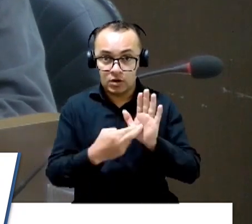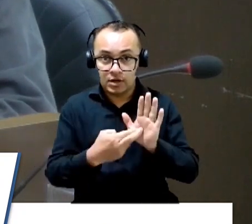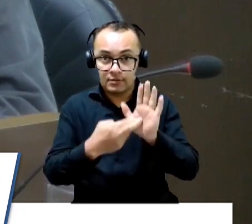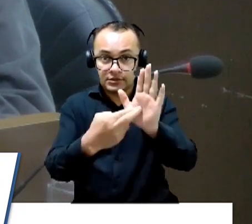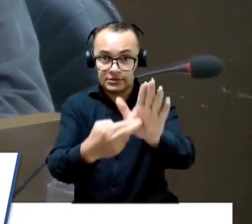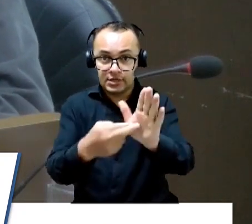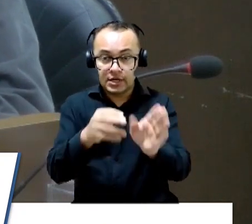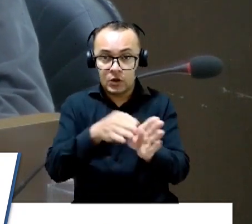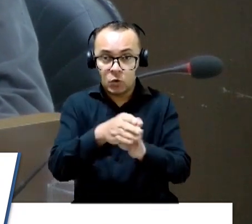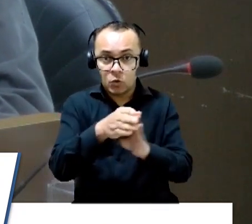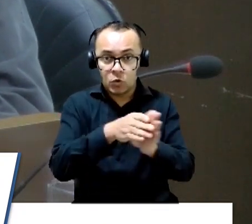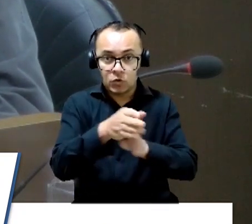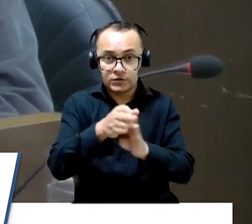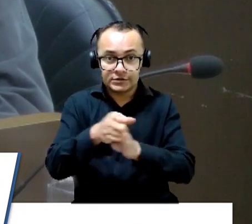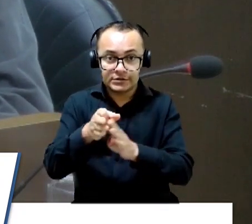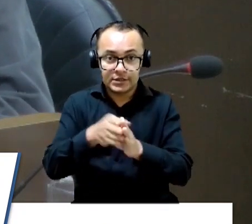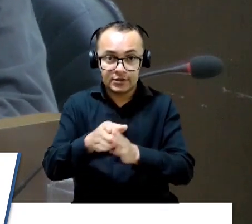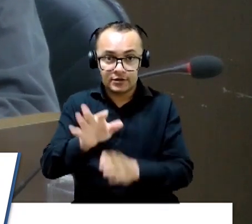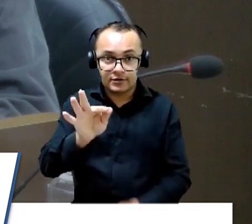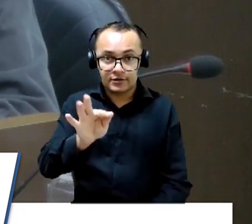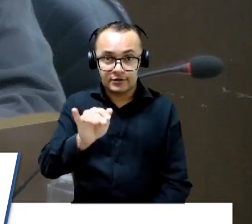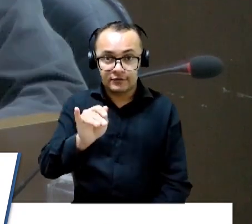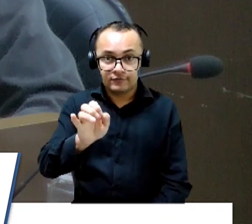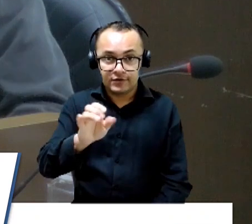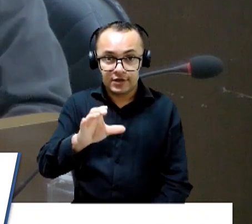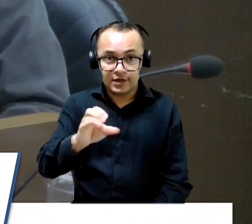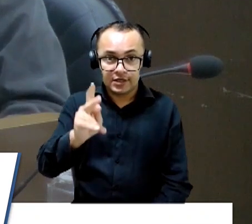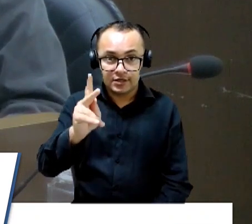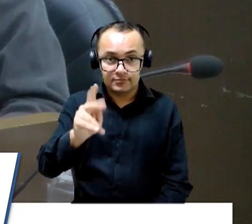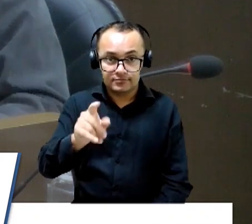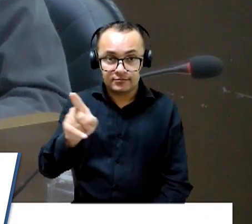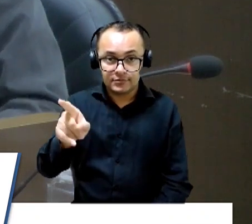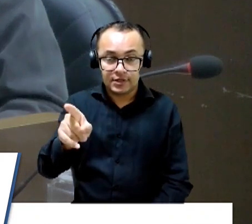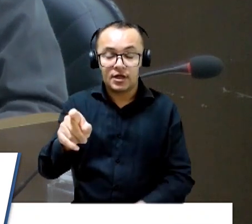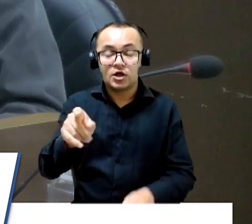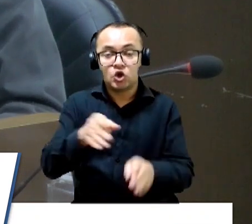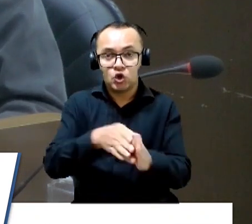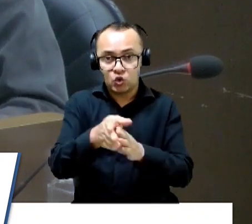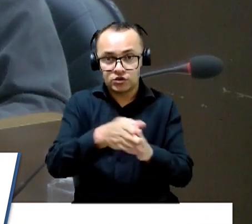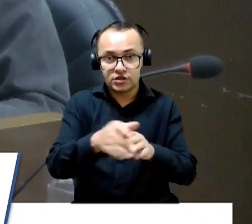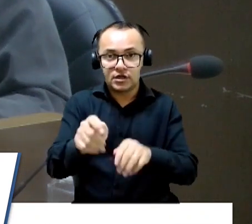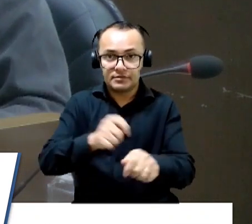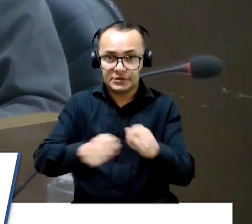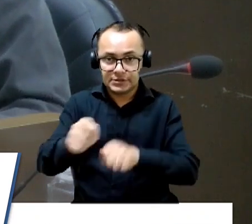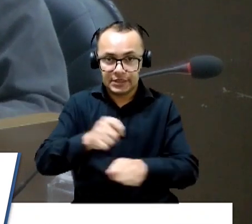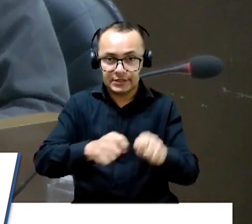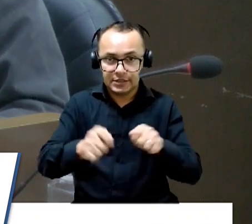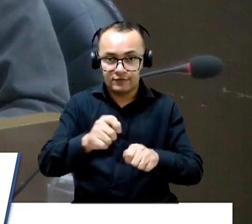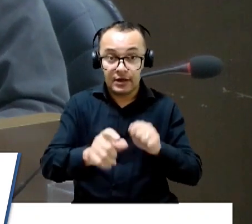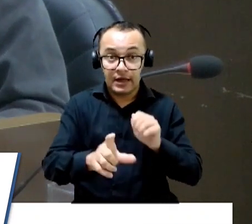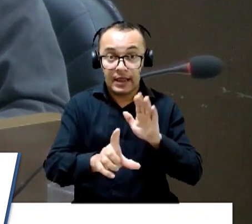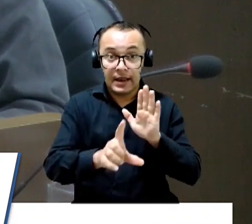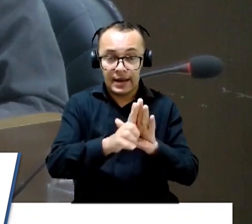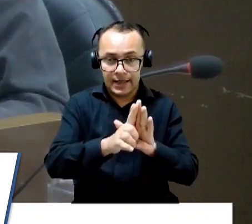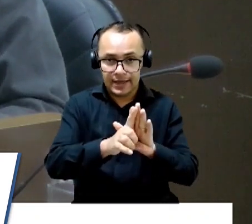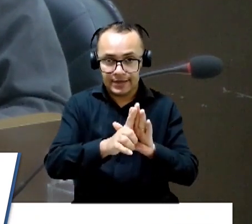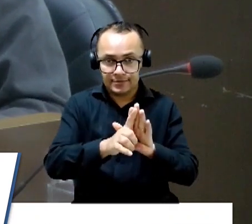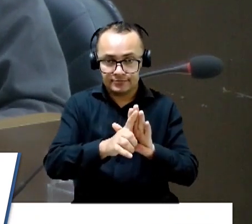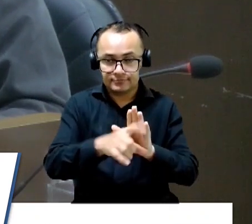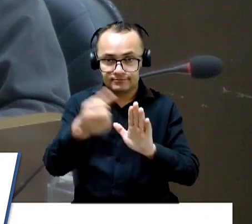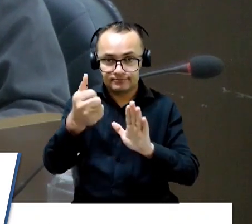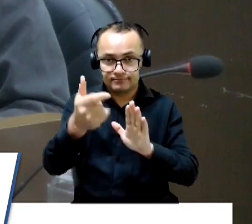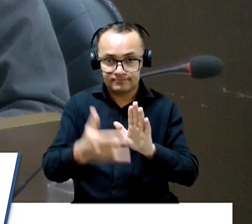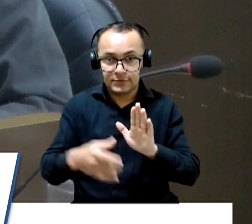Conselho da FEAC, do Conselho Administrativo. Pela lei, tem que ter reunião